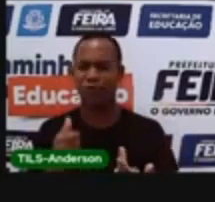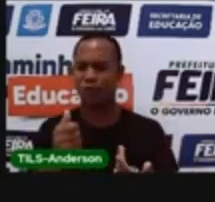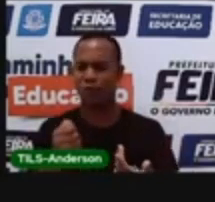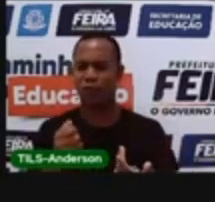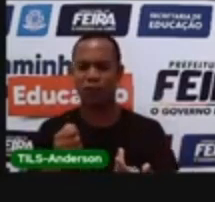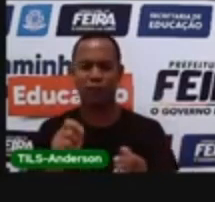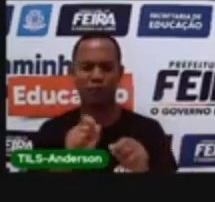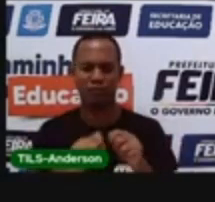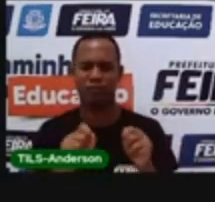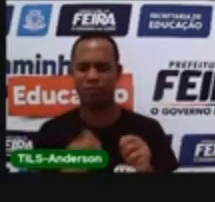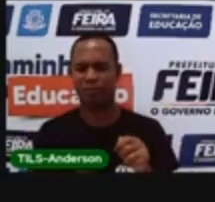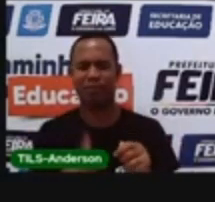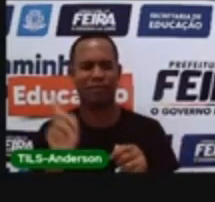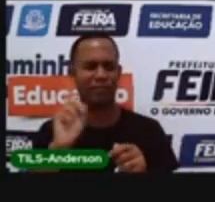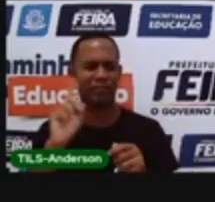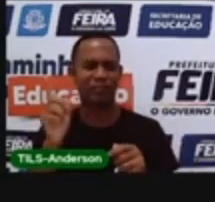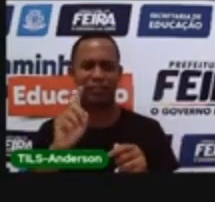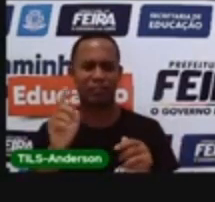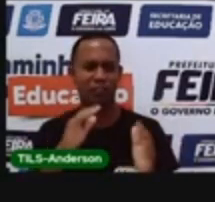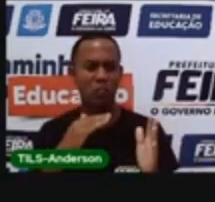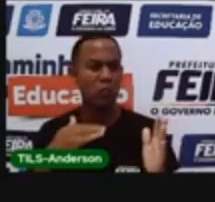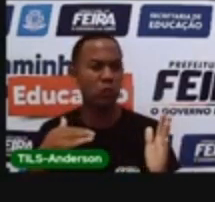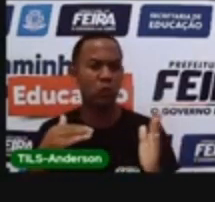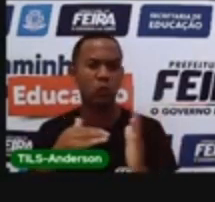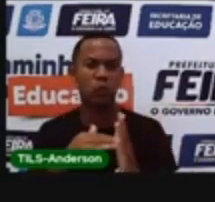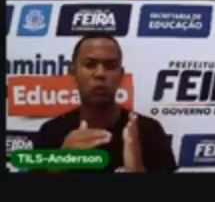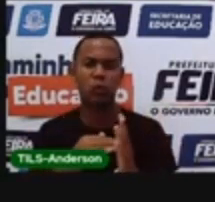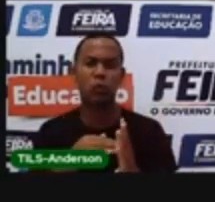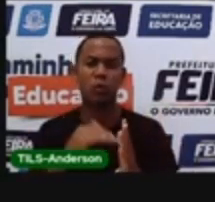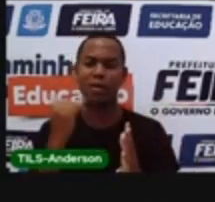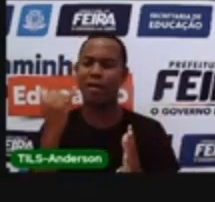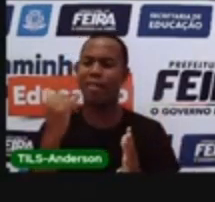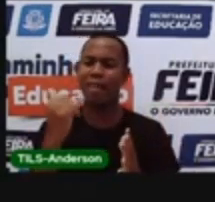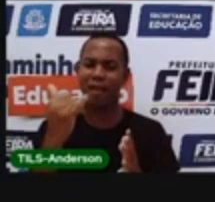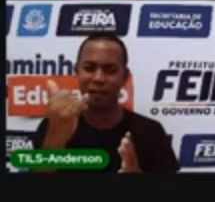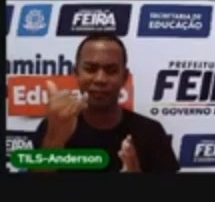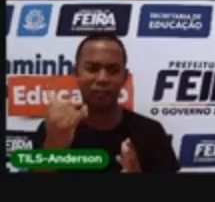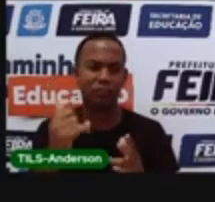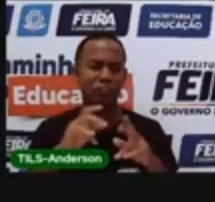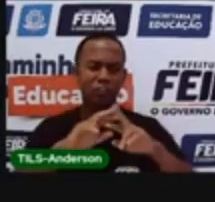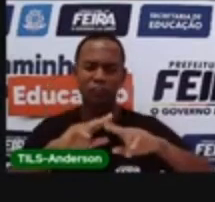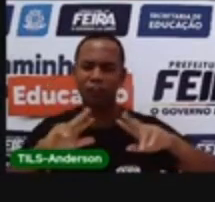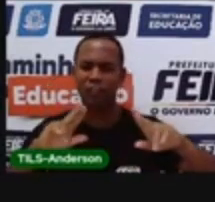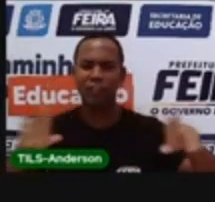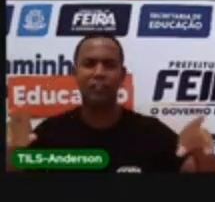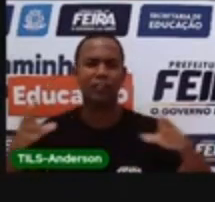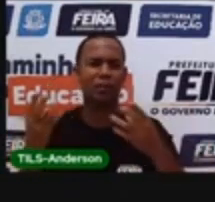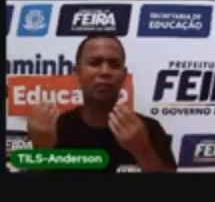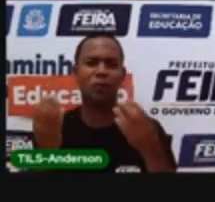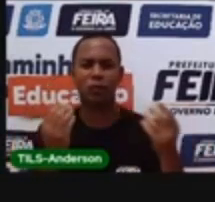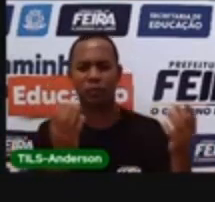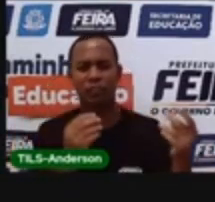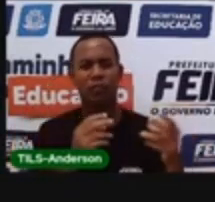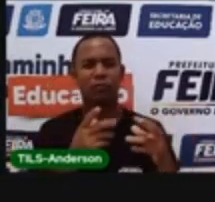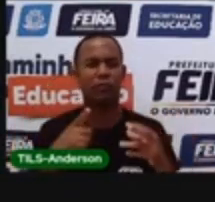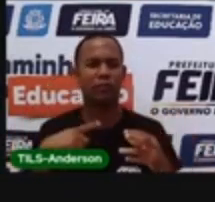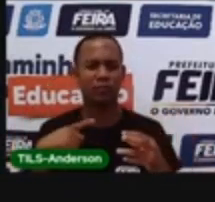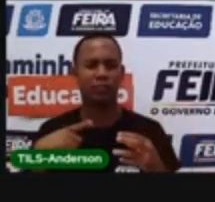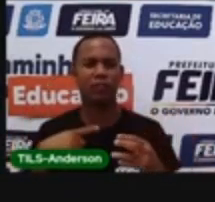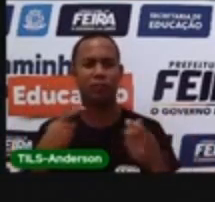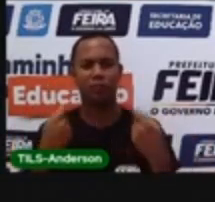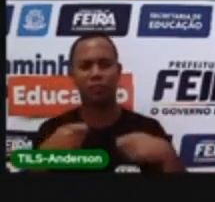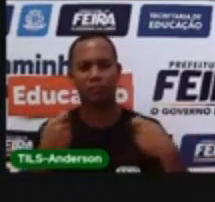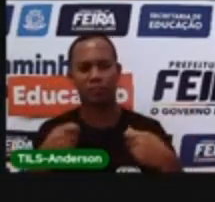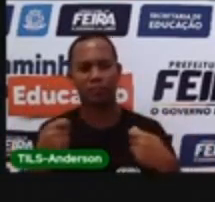utilizar o fósforo para acender. E várias e várias e várias e várias outras coisas que a gente